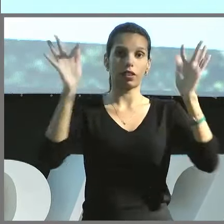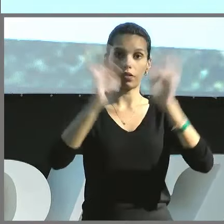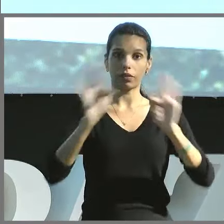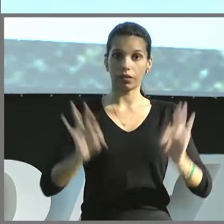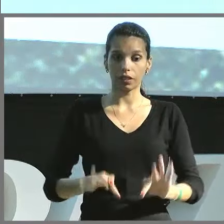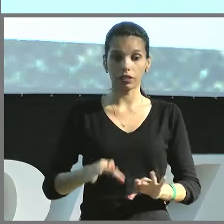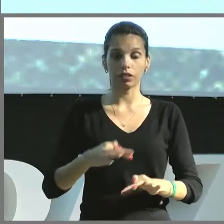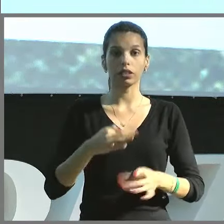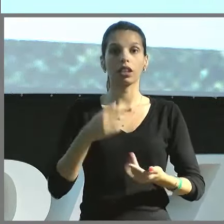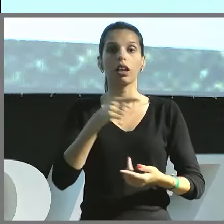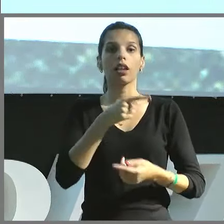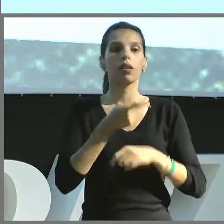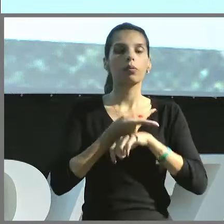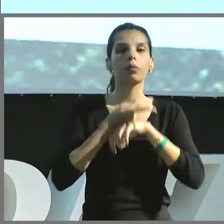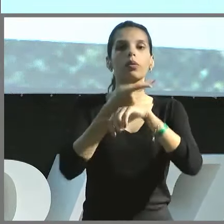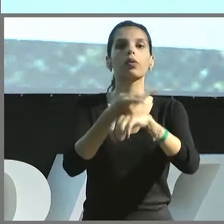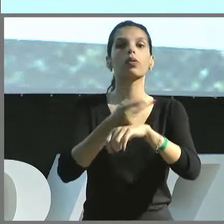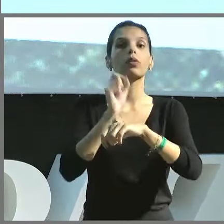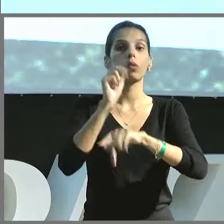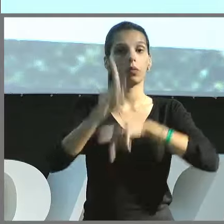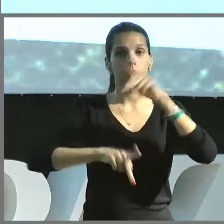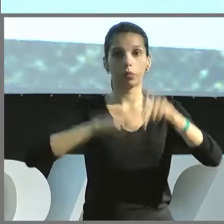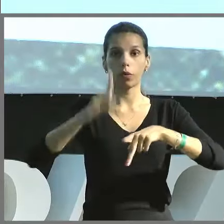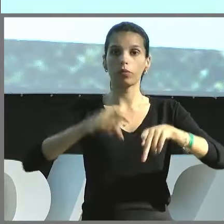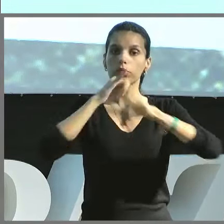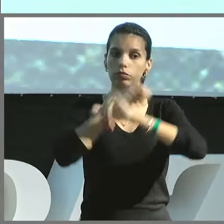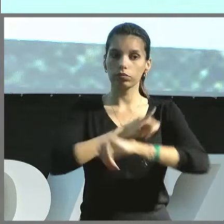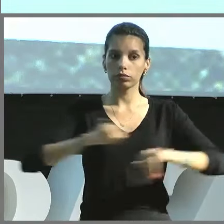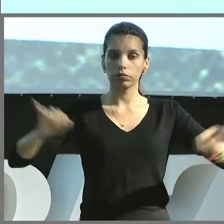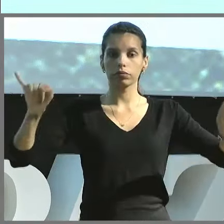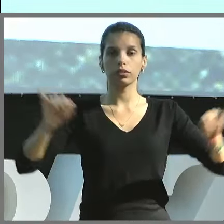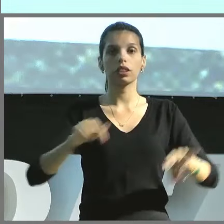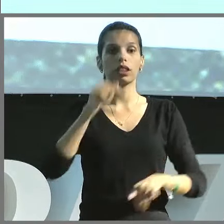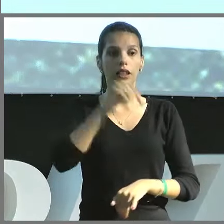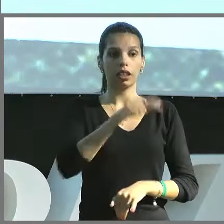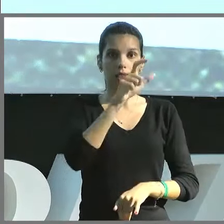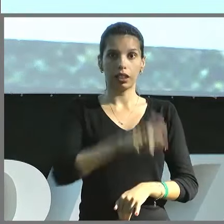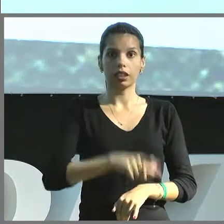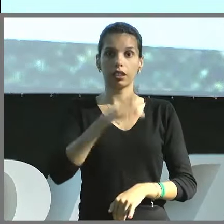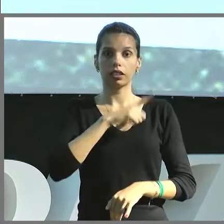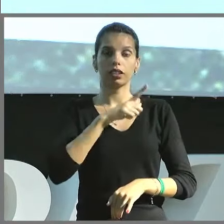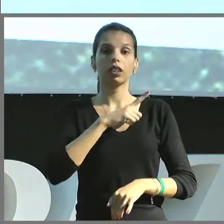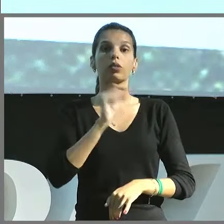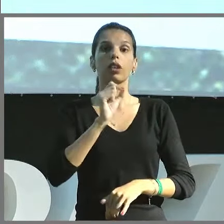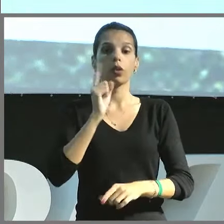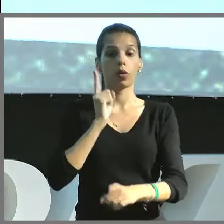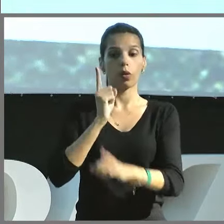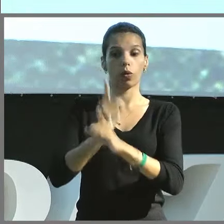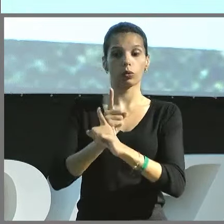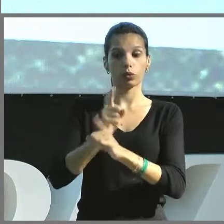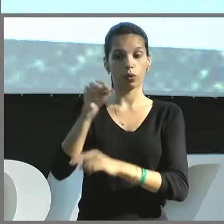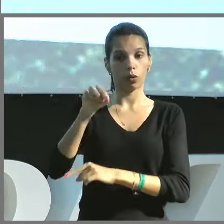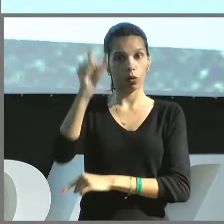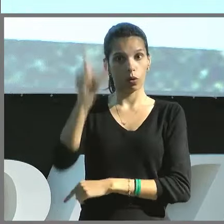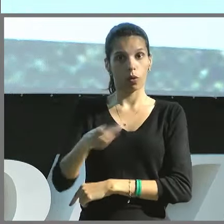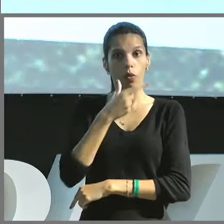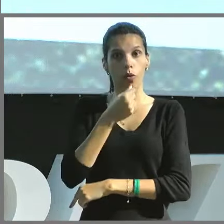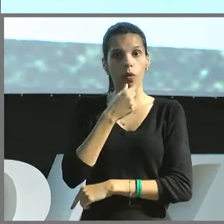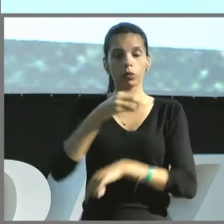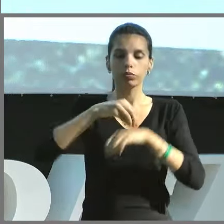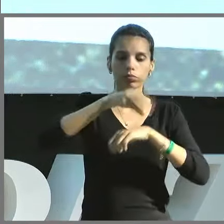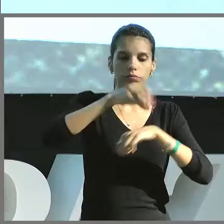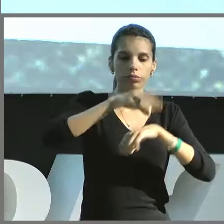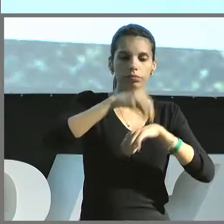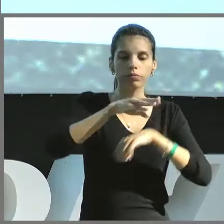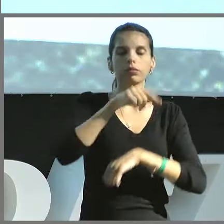febril, para a intimidade do seu povo, para anunciar que ela tinha encontrado um homem que falava sobre a vida dela